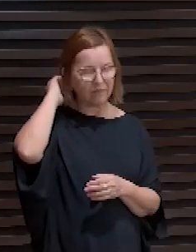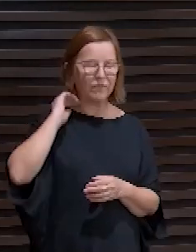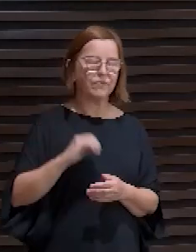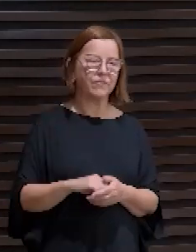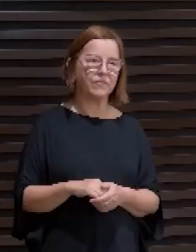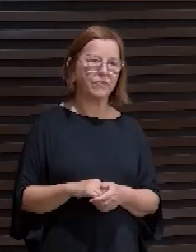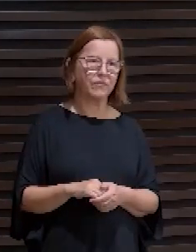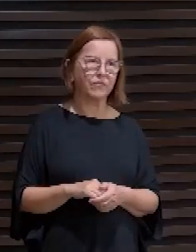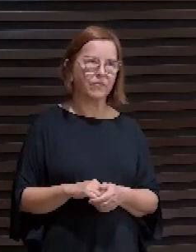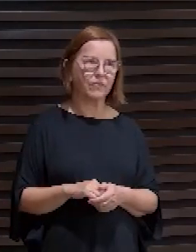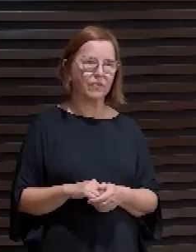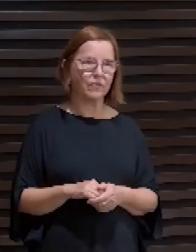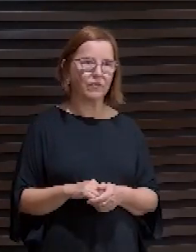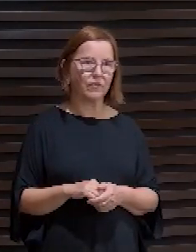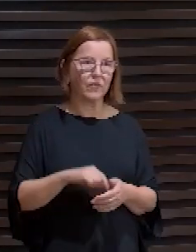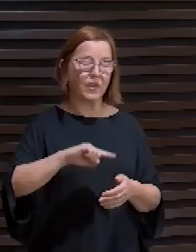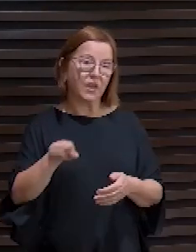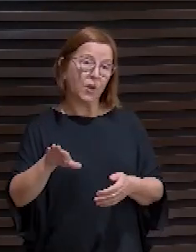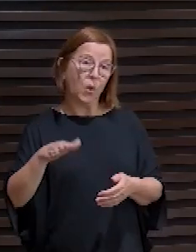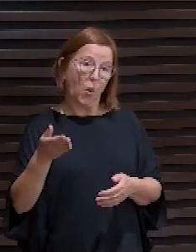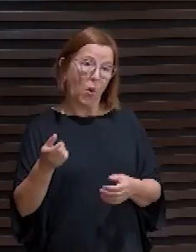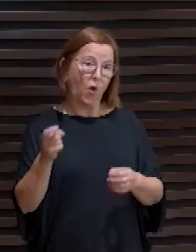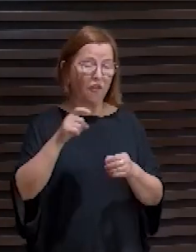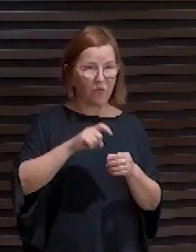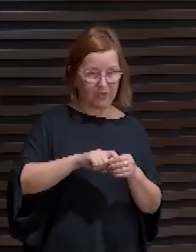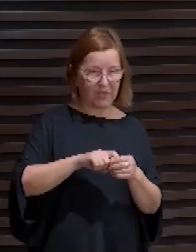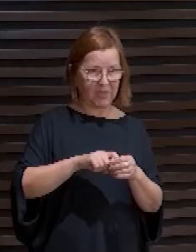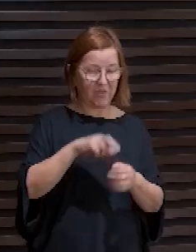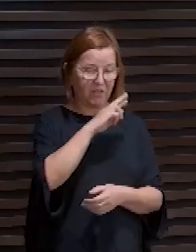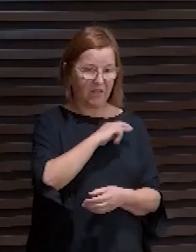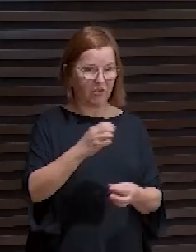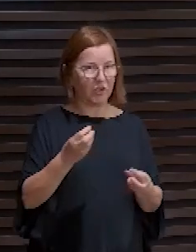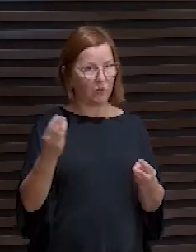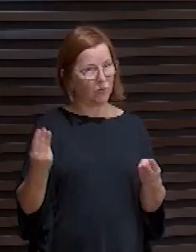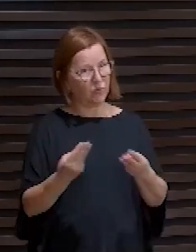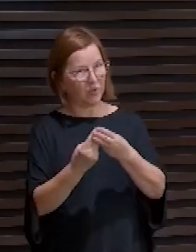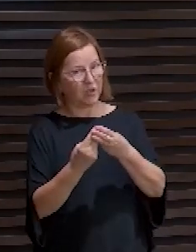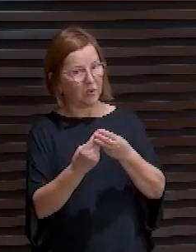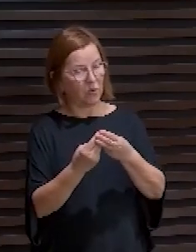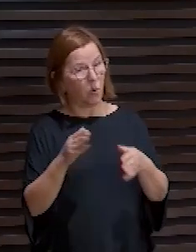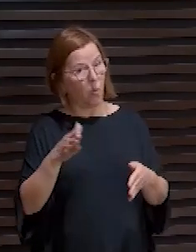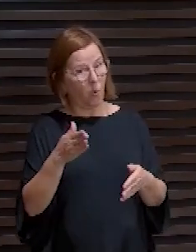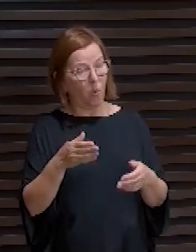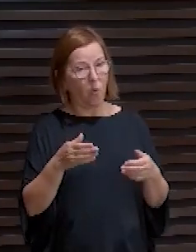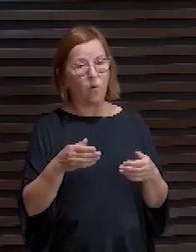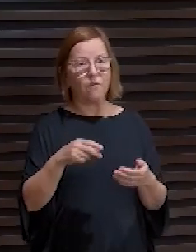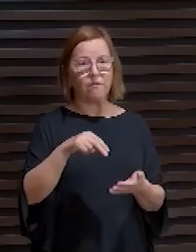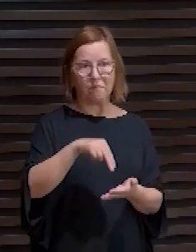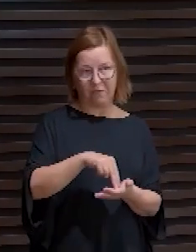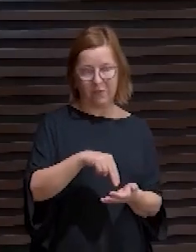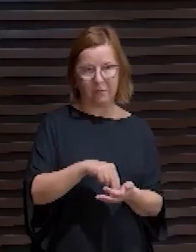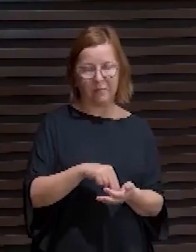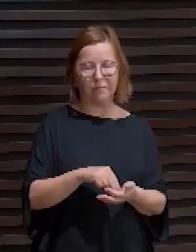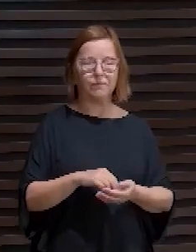Eles ou voltariam às velhas práticas e costumes judaicos para serem aceitos, ou eles permaneceriam firmes. Uma boa